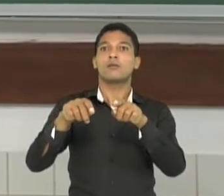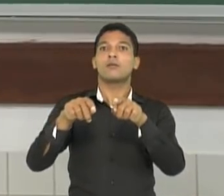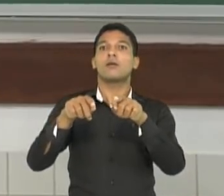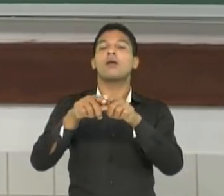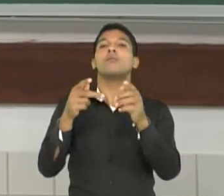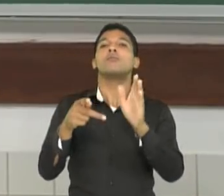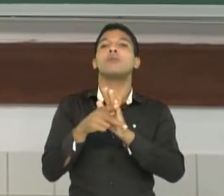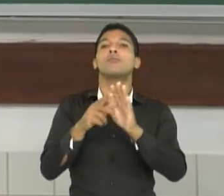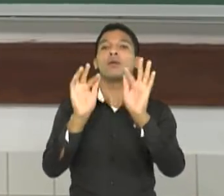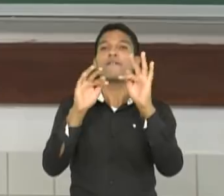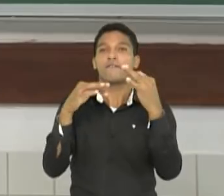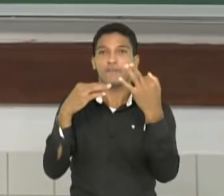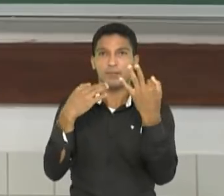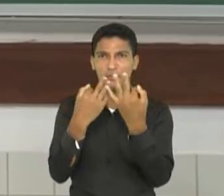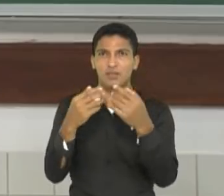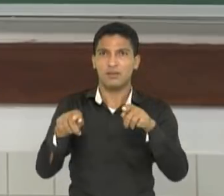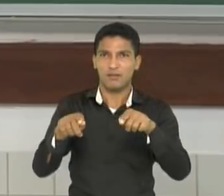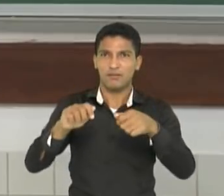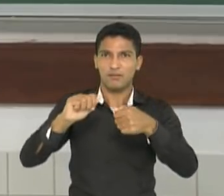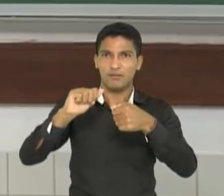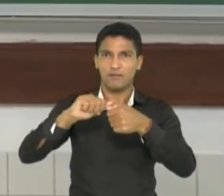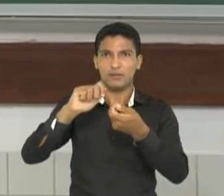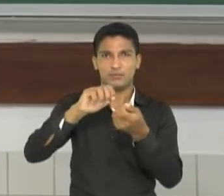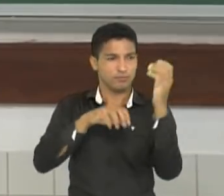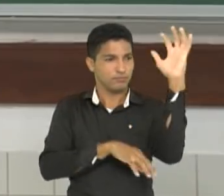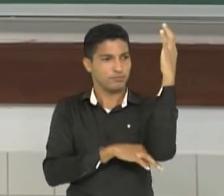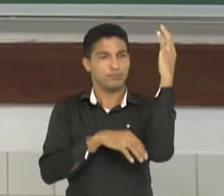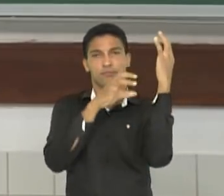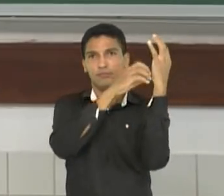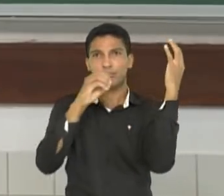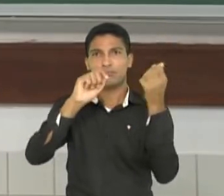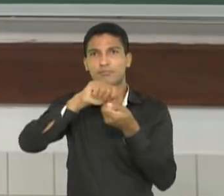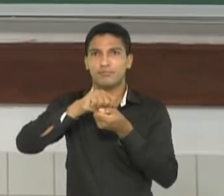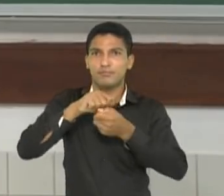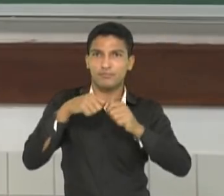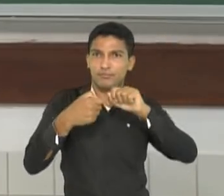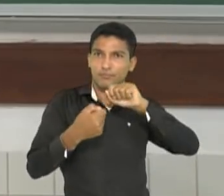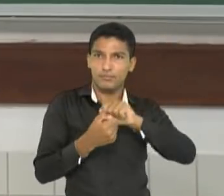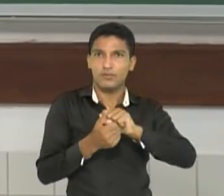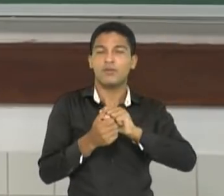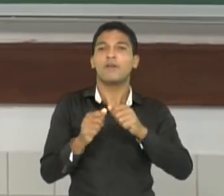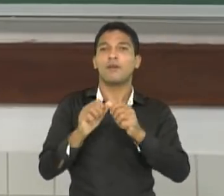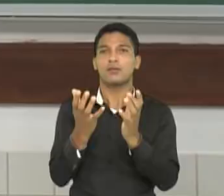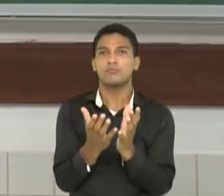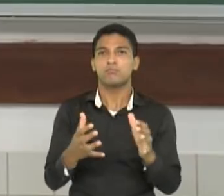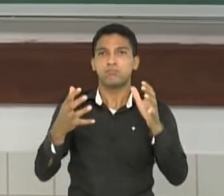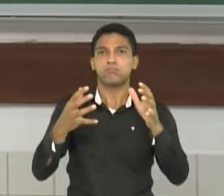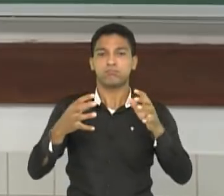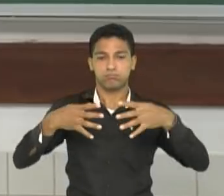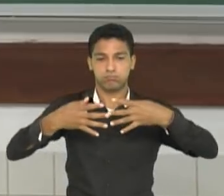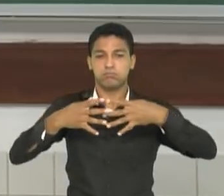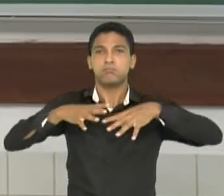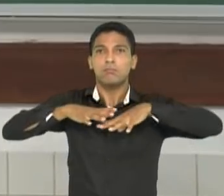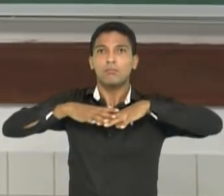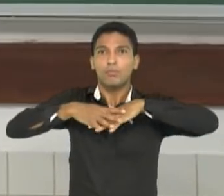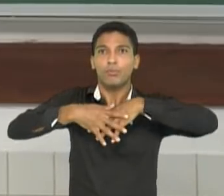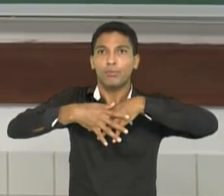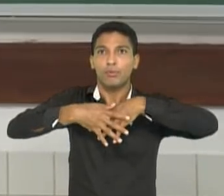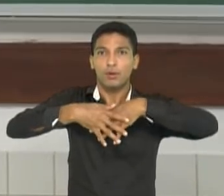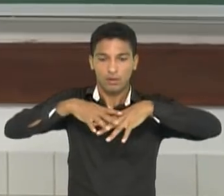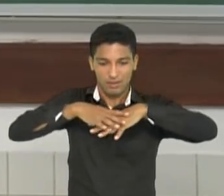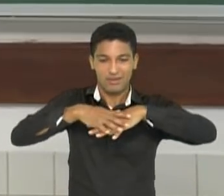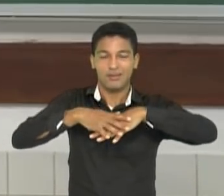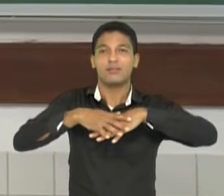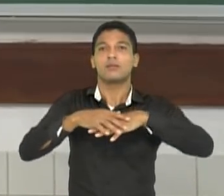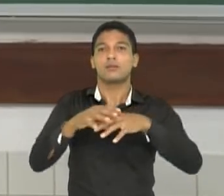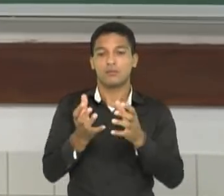fazem cestos, fazem redes, fazem alguns artefatos ali que depois são vendidos, são comercializados. Então eles